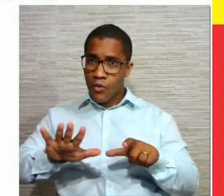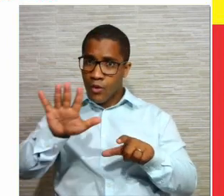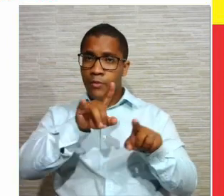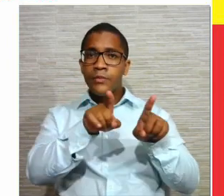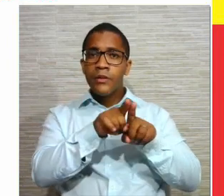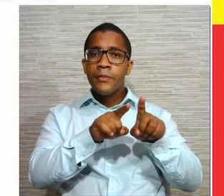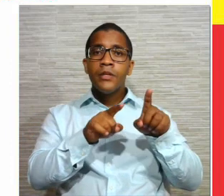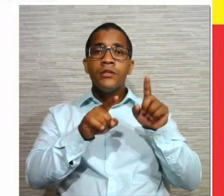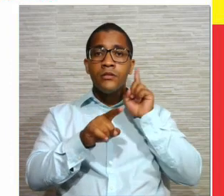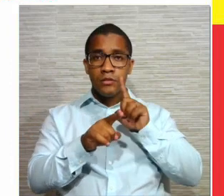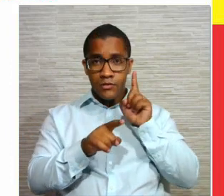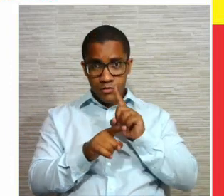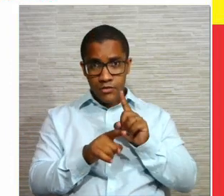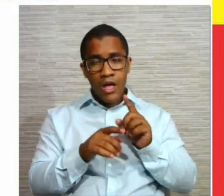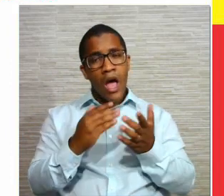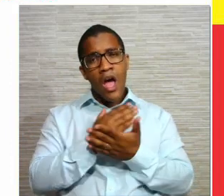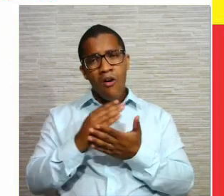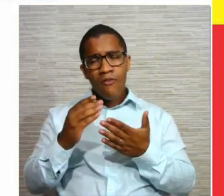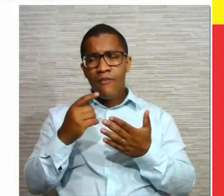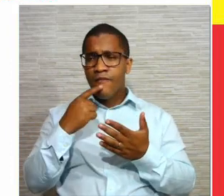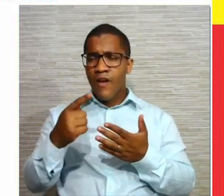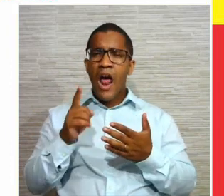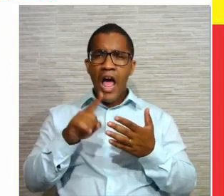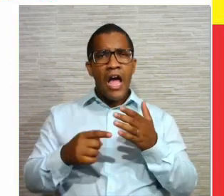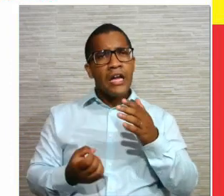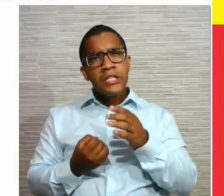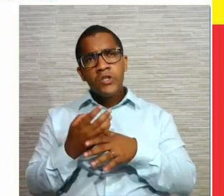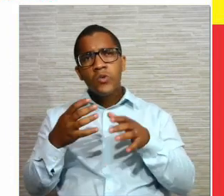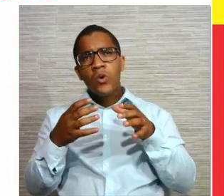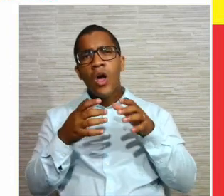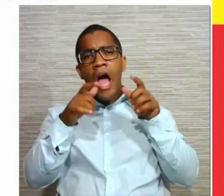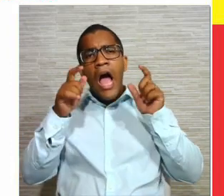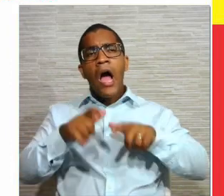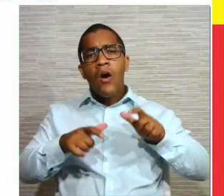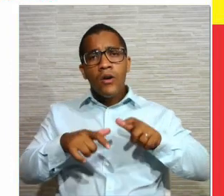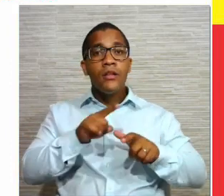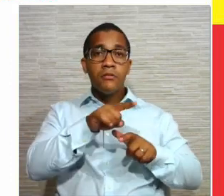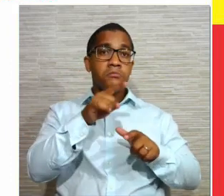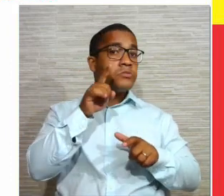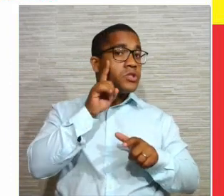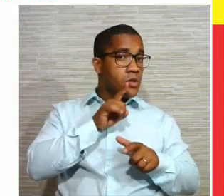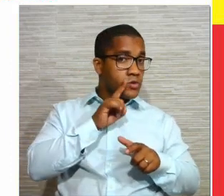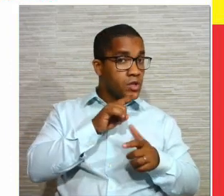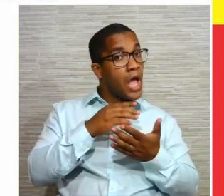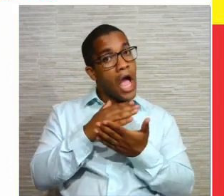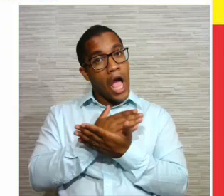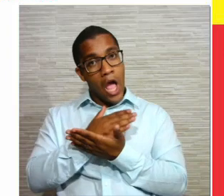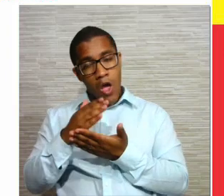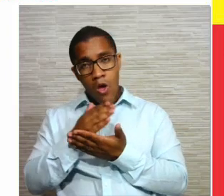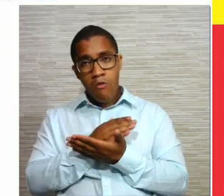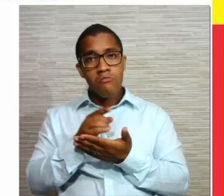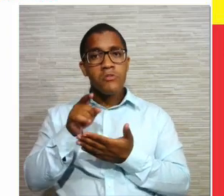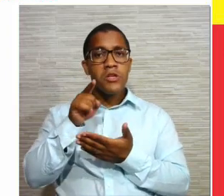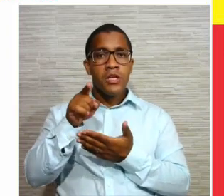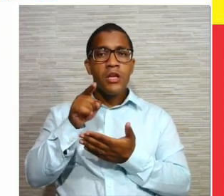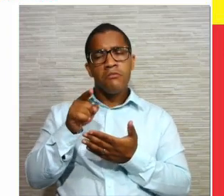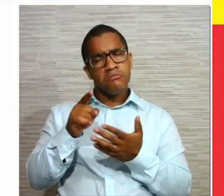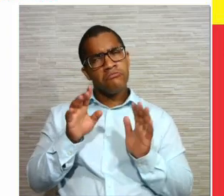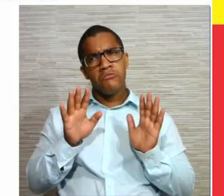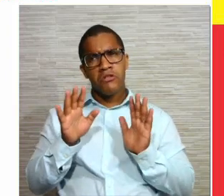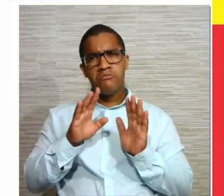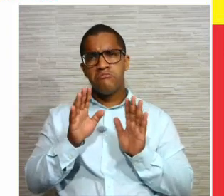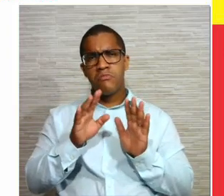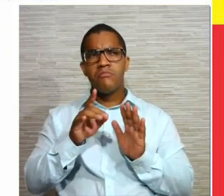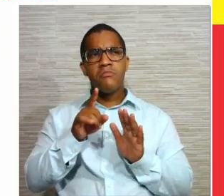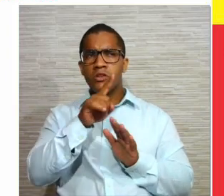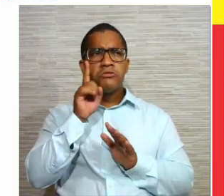Estados Unidos. Alguns teóricos falam que o punk rock nasceu nos Estados Unidos, outros, né, com mais embasamento teórico, dizem